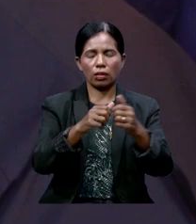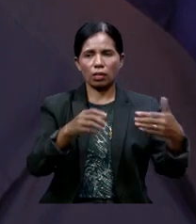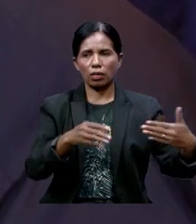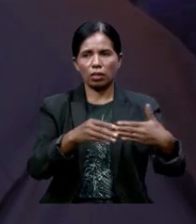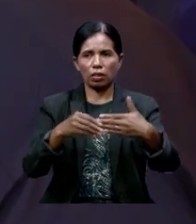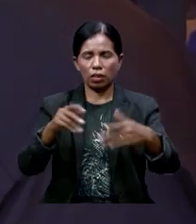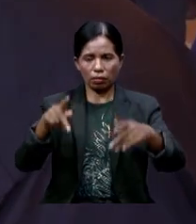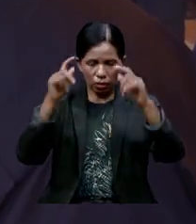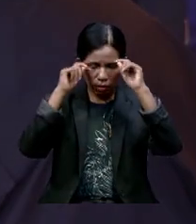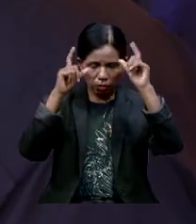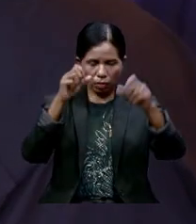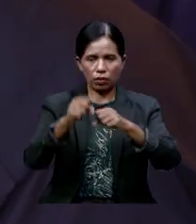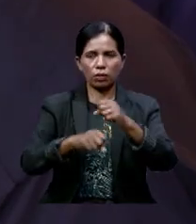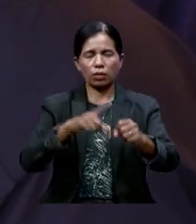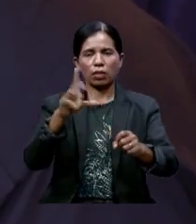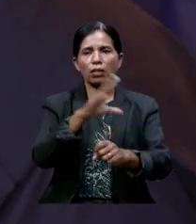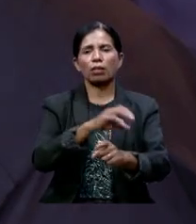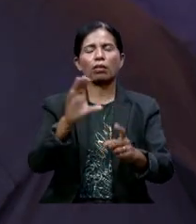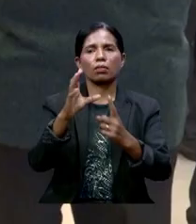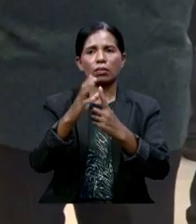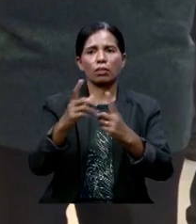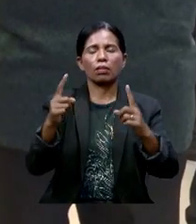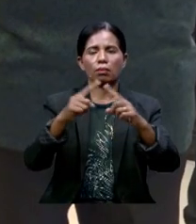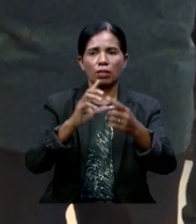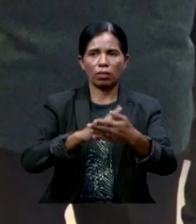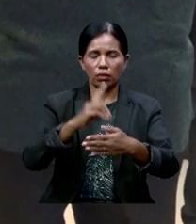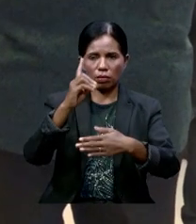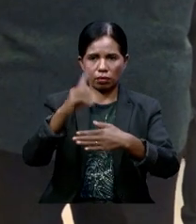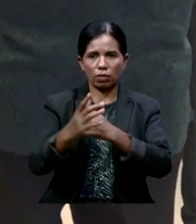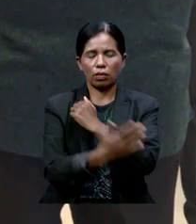sira e a situação social no cultural para o desenvolvimento na nação. Timor